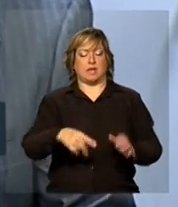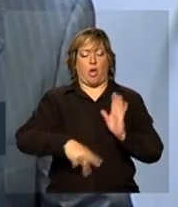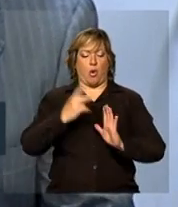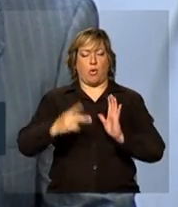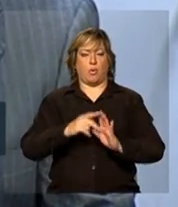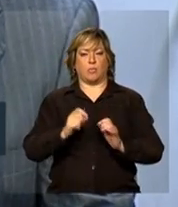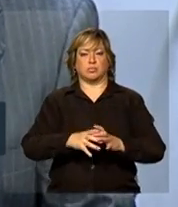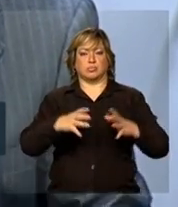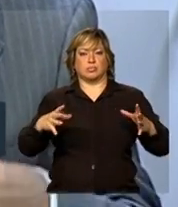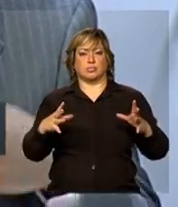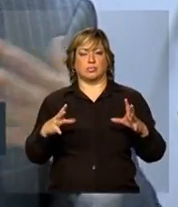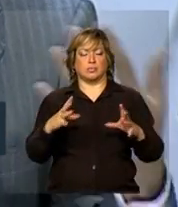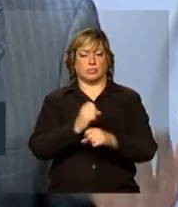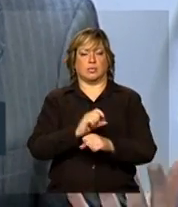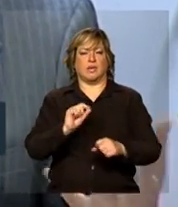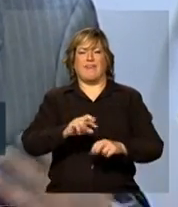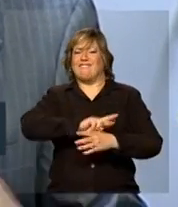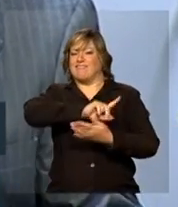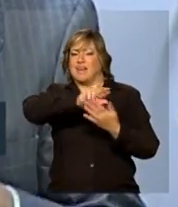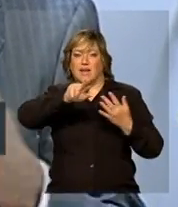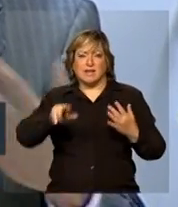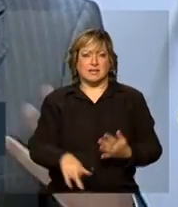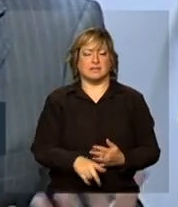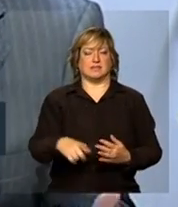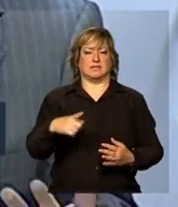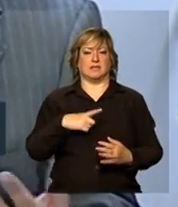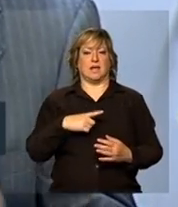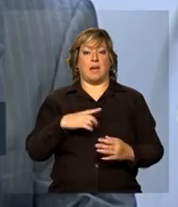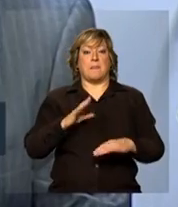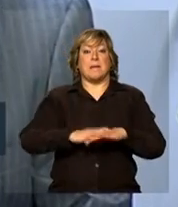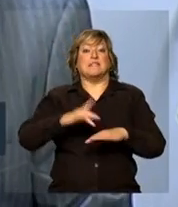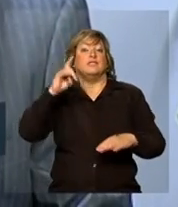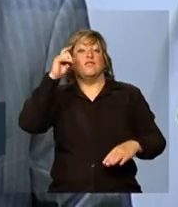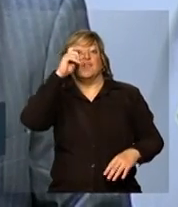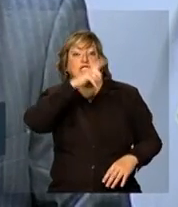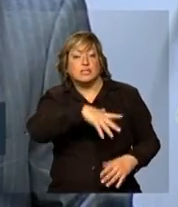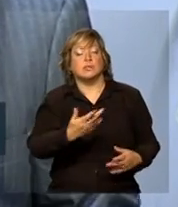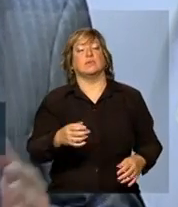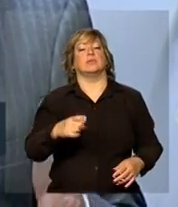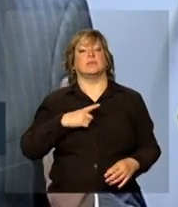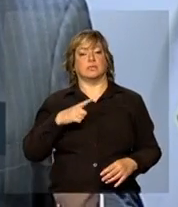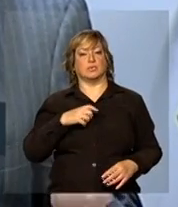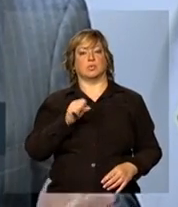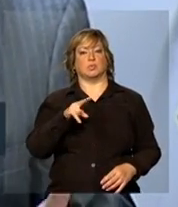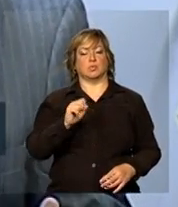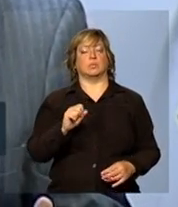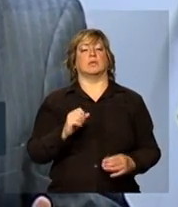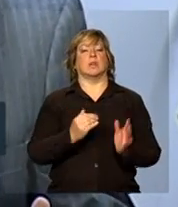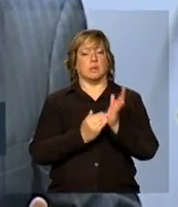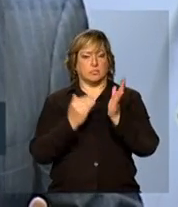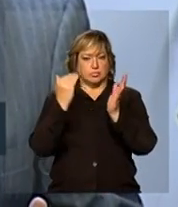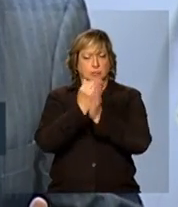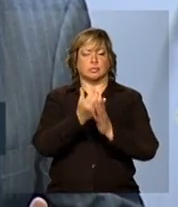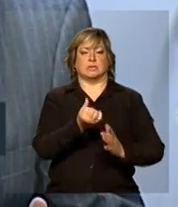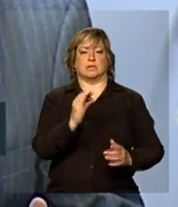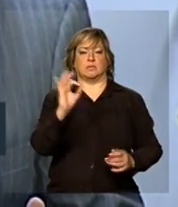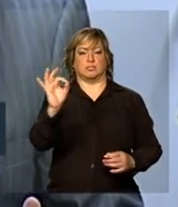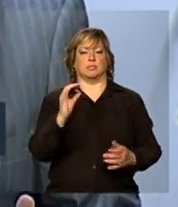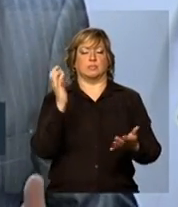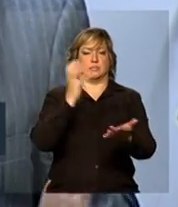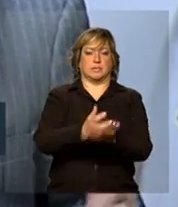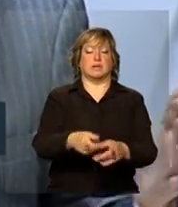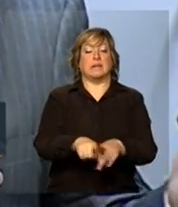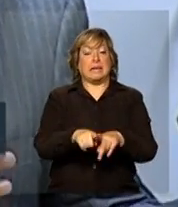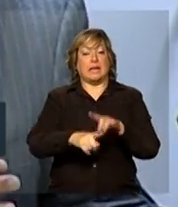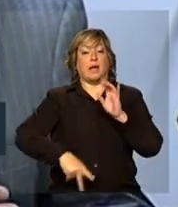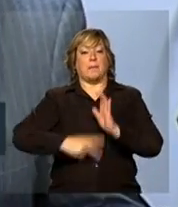de transplantes de uma variedade maior de transplantes mais complexos. Demos um reajuste específico para transplante de rim,